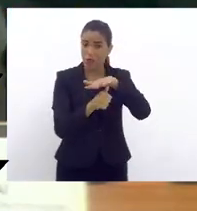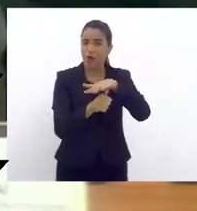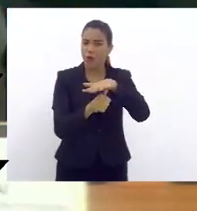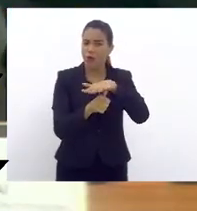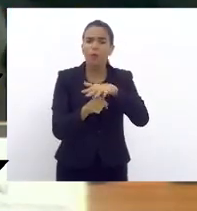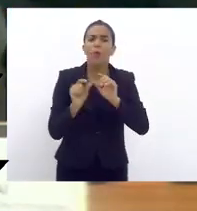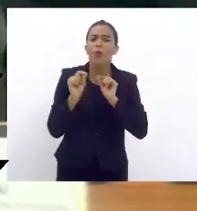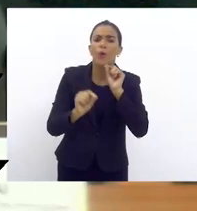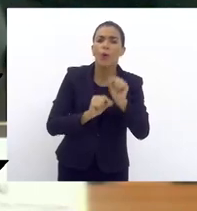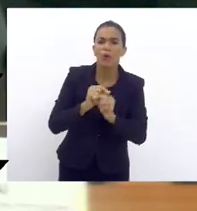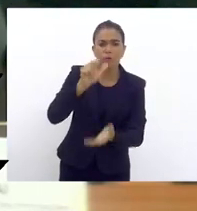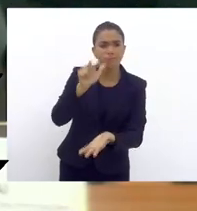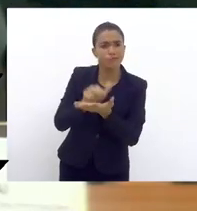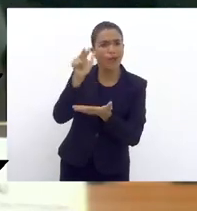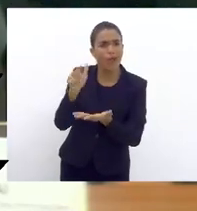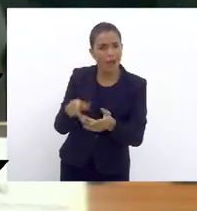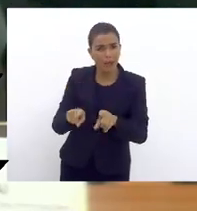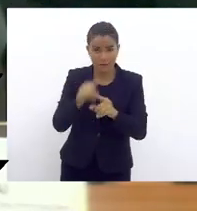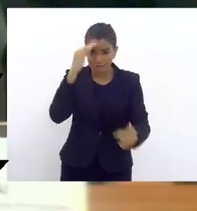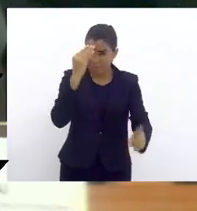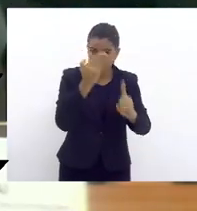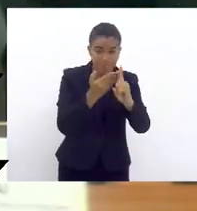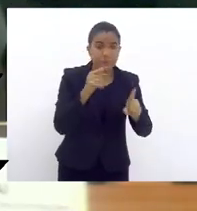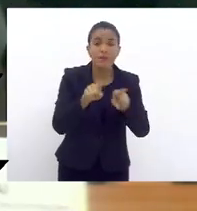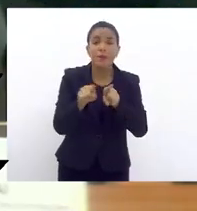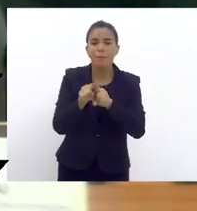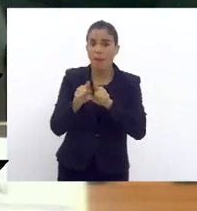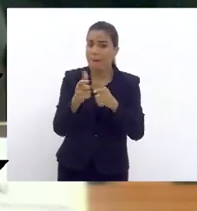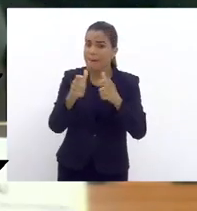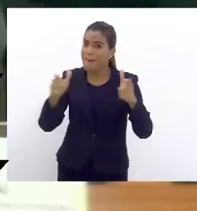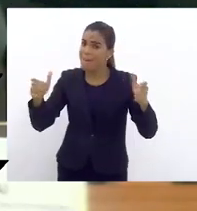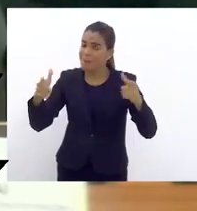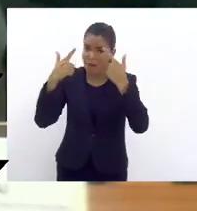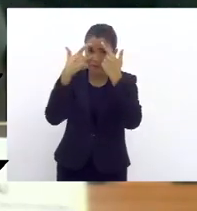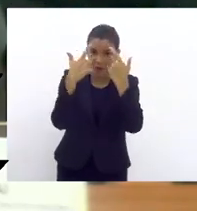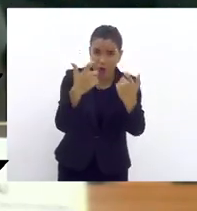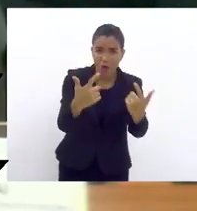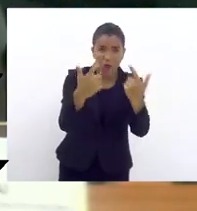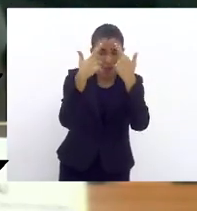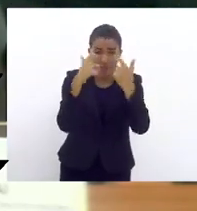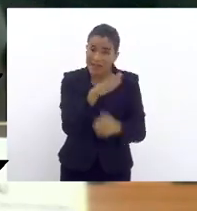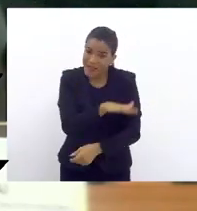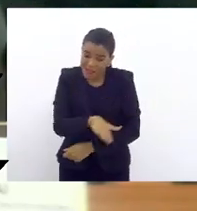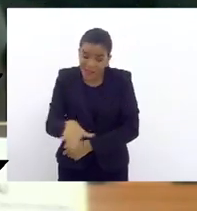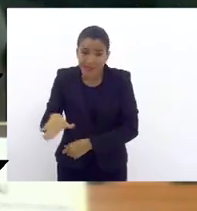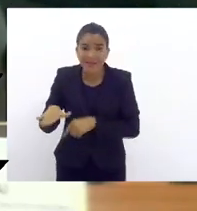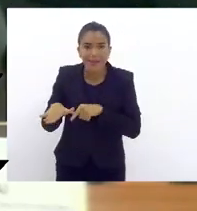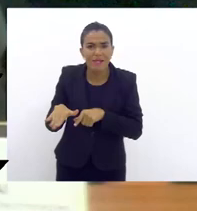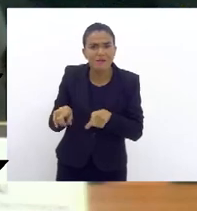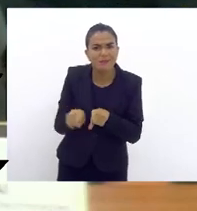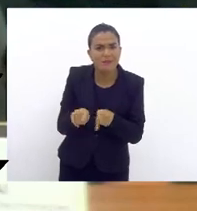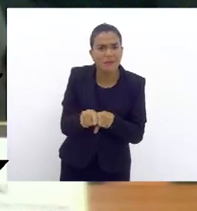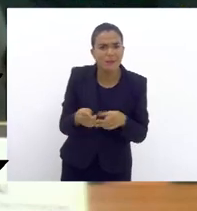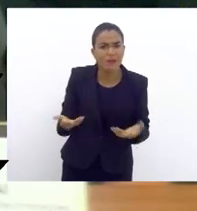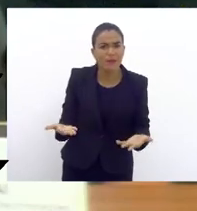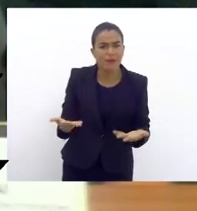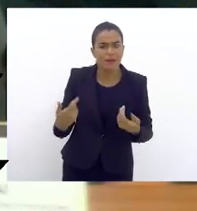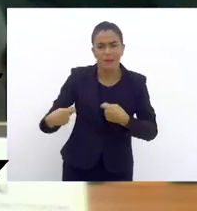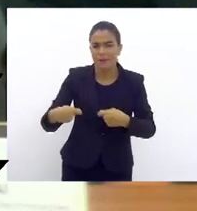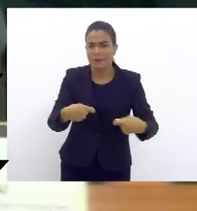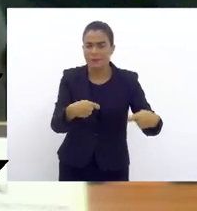constituídas e reconhecidas e o aumento da escalada de violência e perseguição a crianças inclusive que